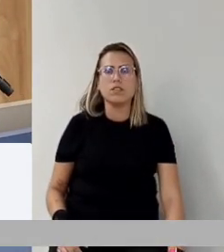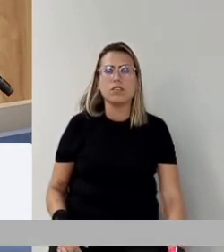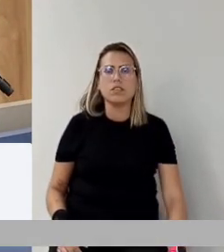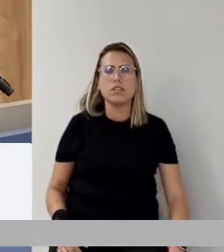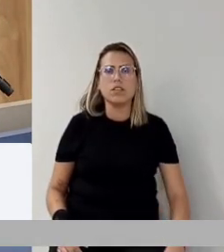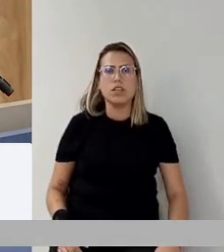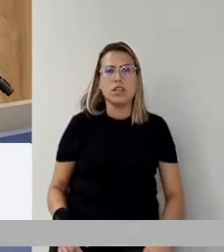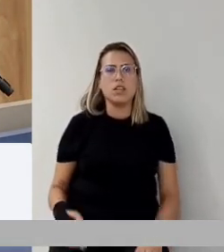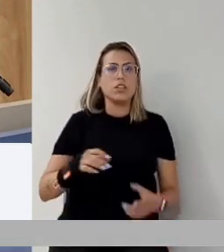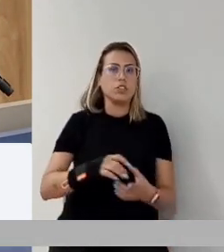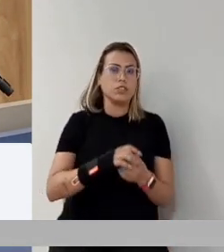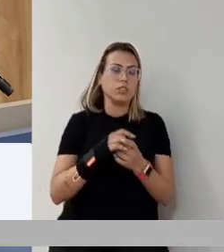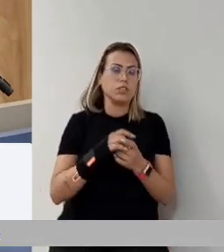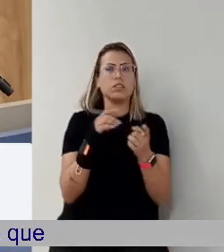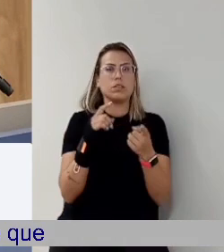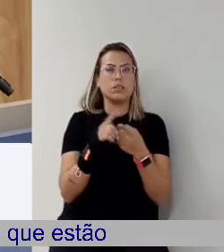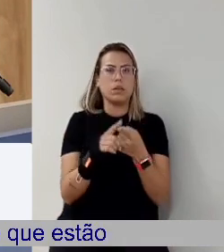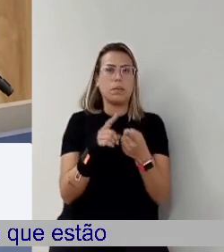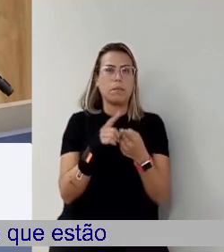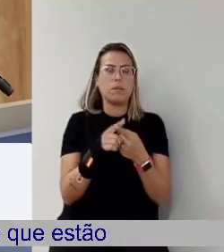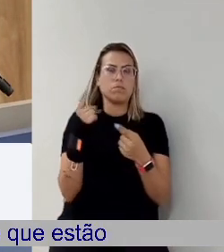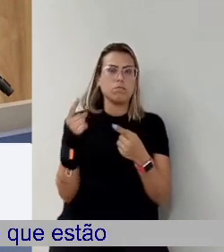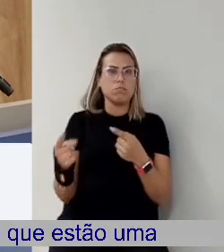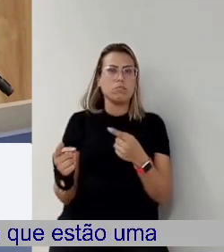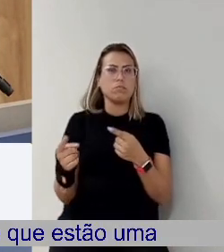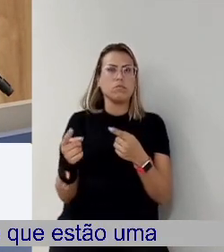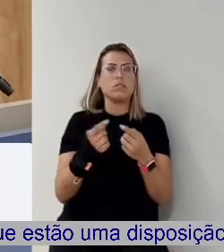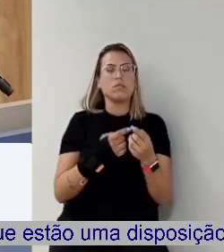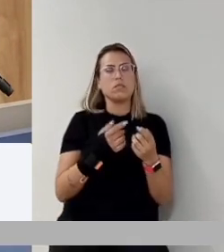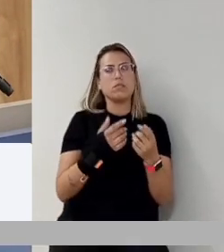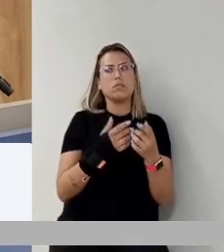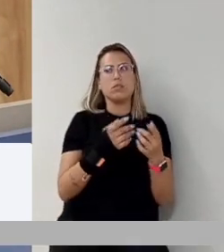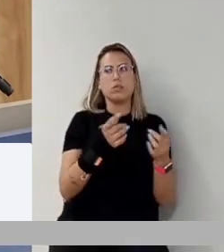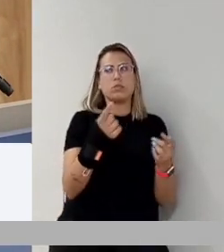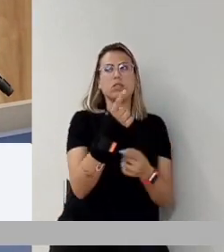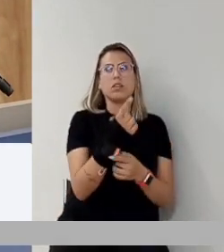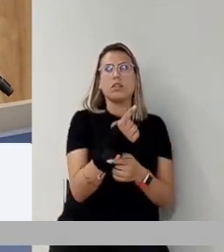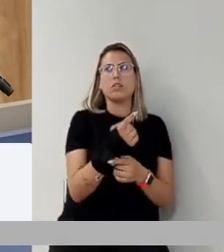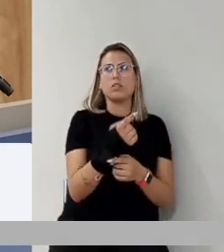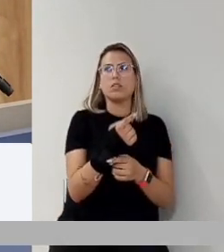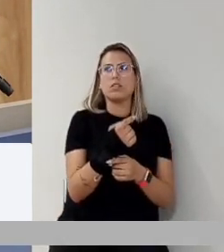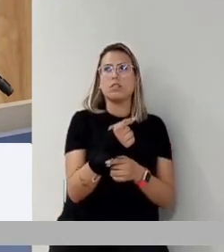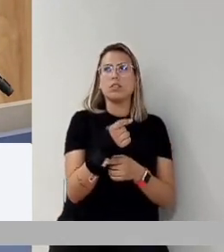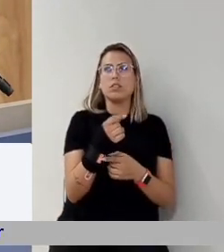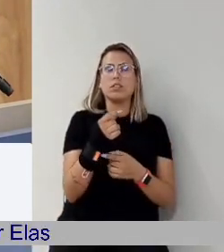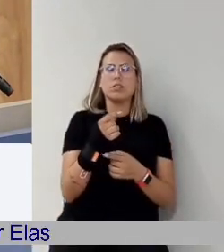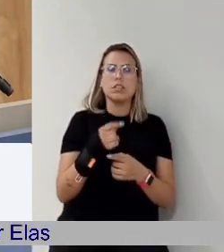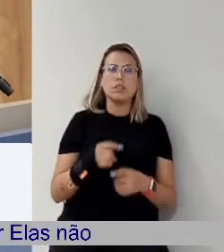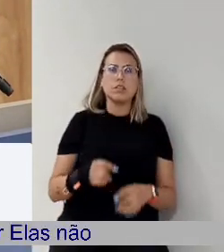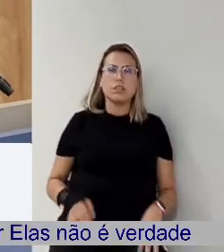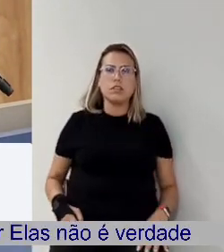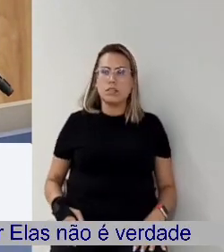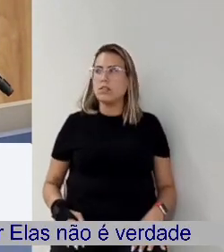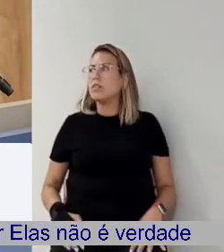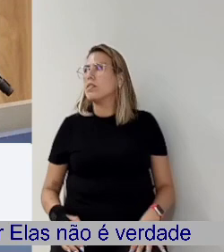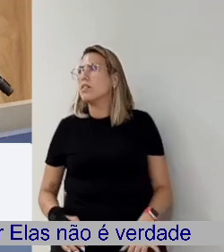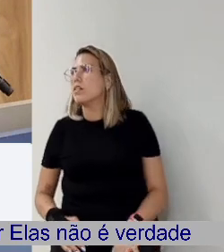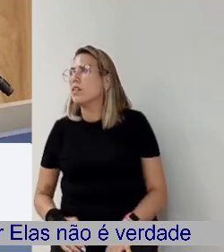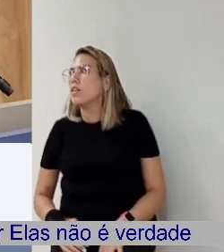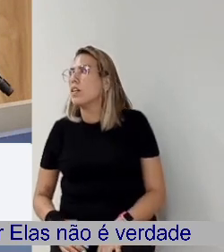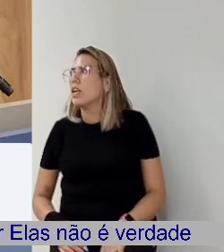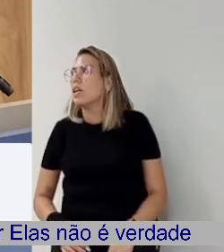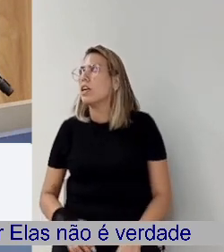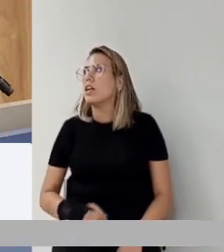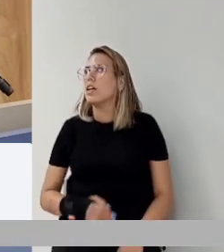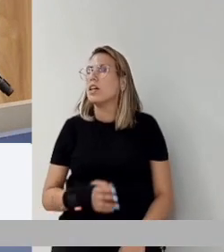Unidas e que estão uma à disposição da outra Afinal o nome é esse Elas por Elas não é verdade então no mais